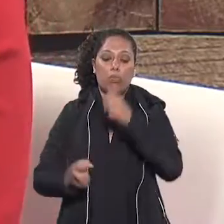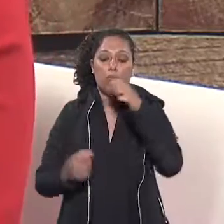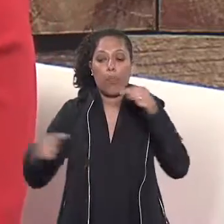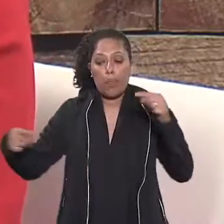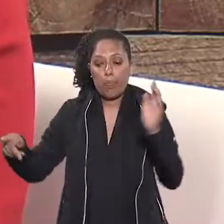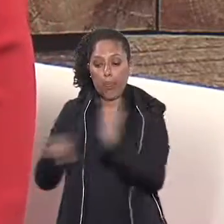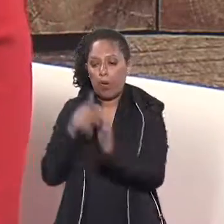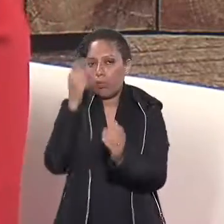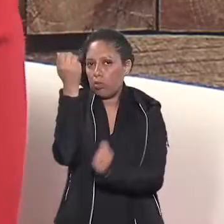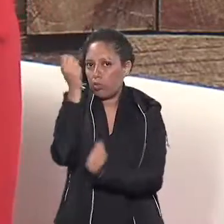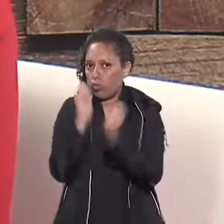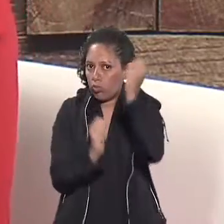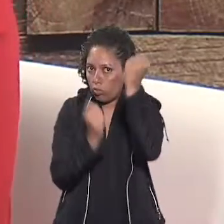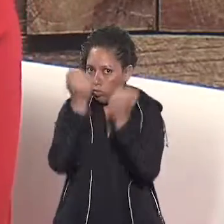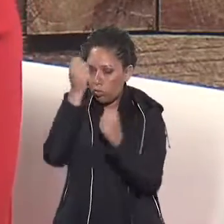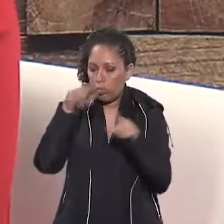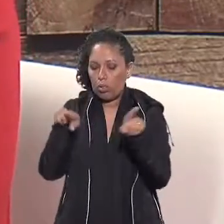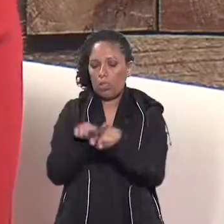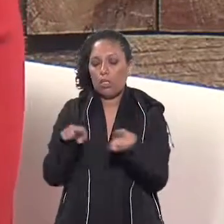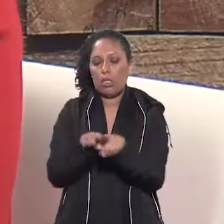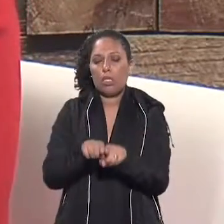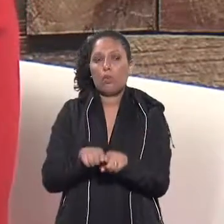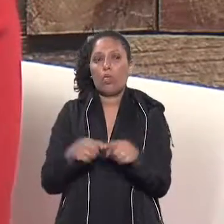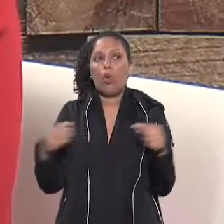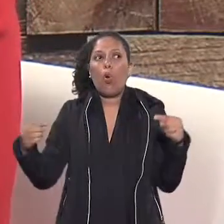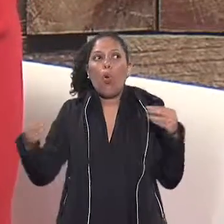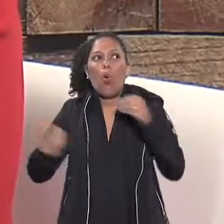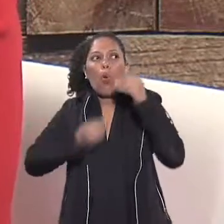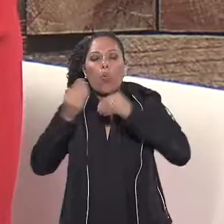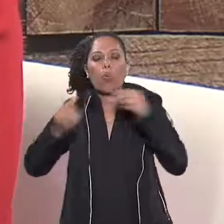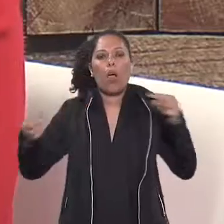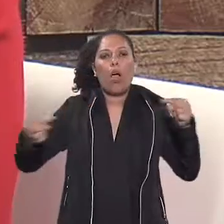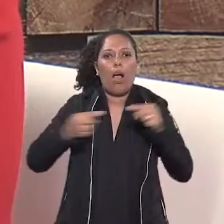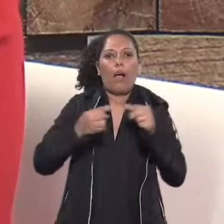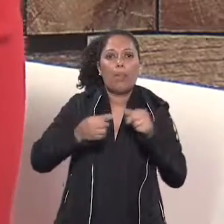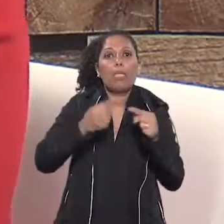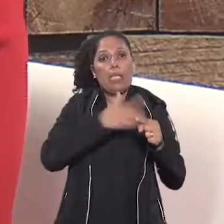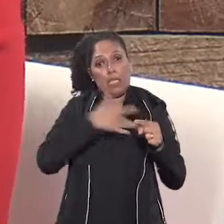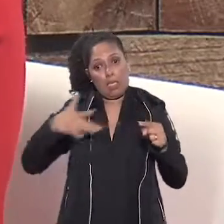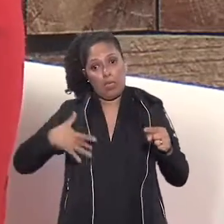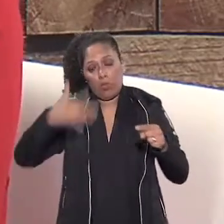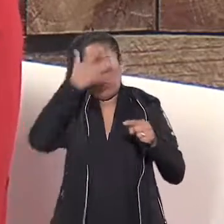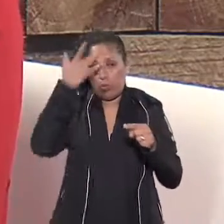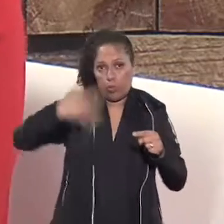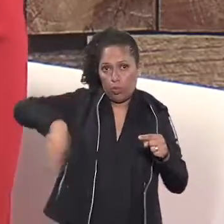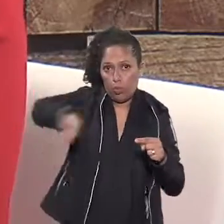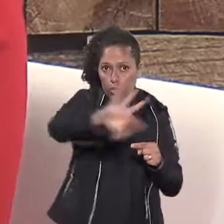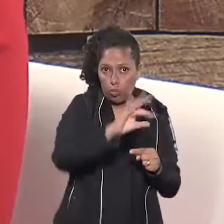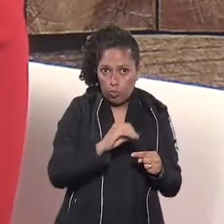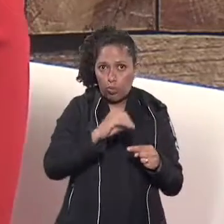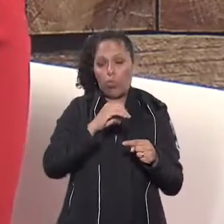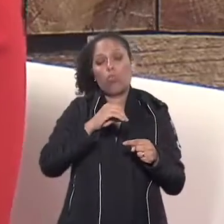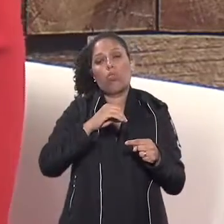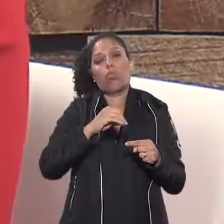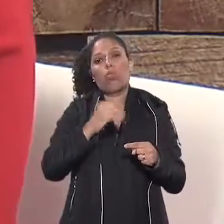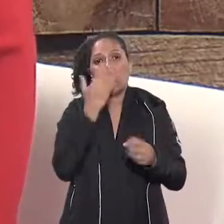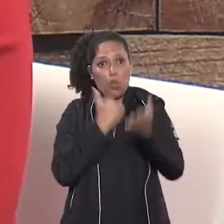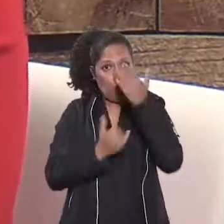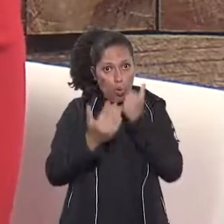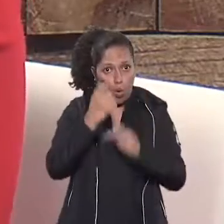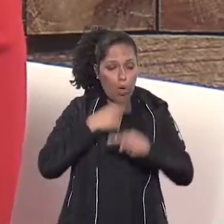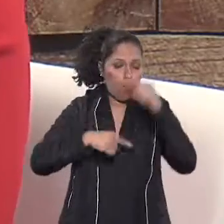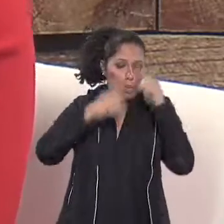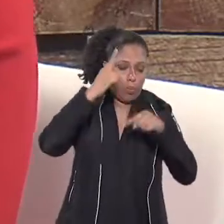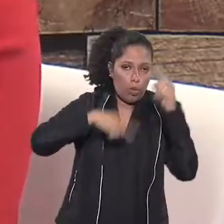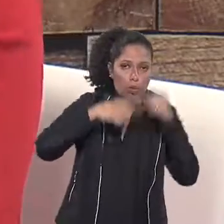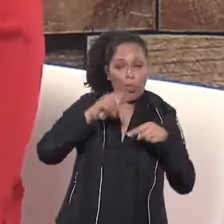escala industrial, e sobre como isso tem uma relação direta não só com a saúde das pessoas que consomem